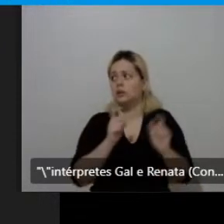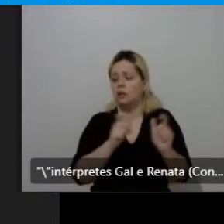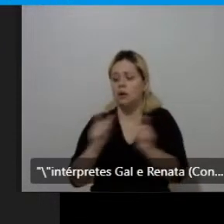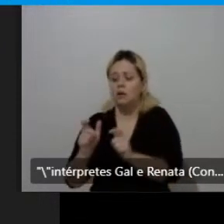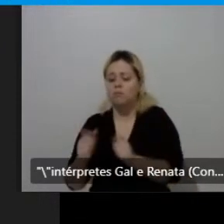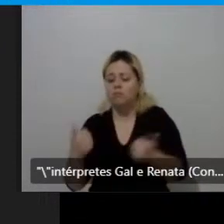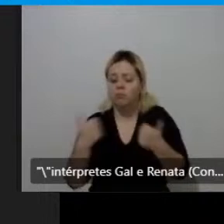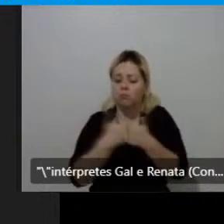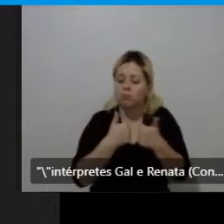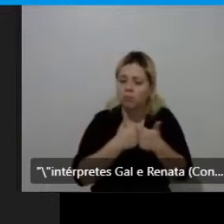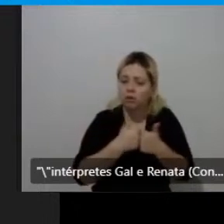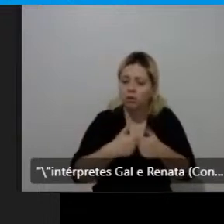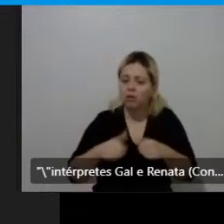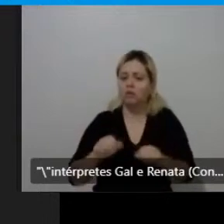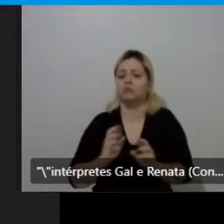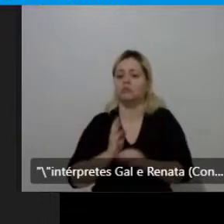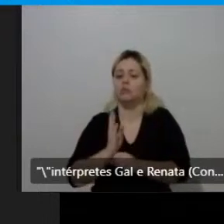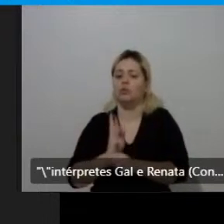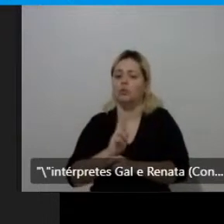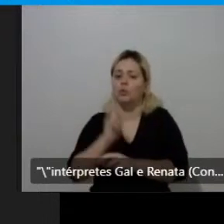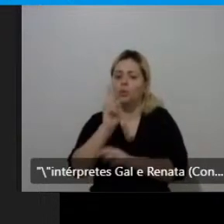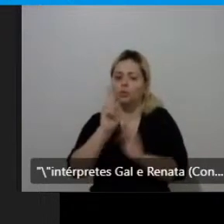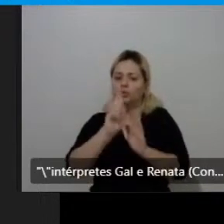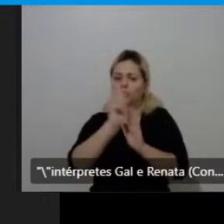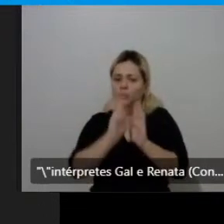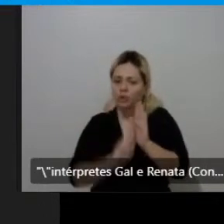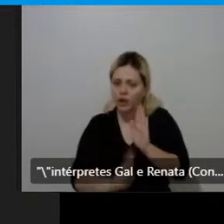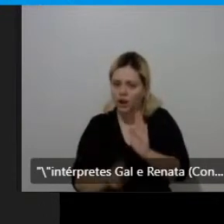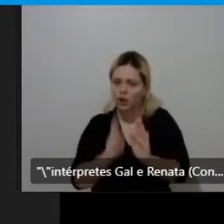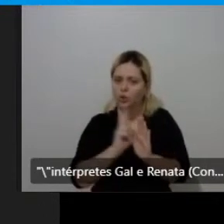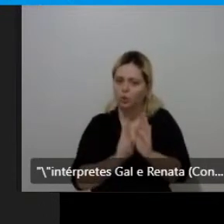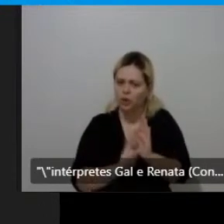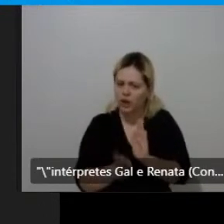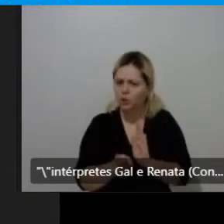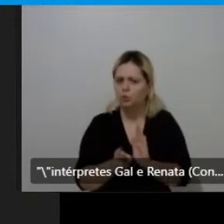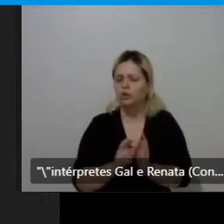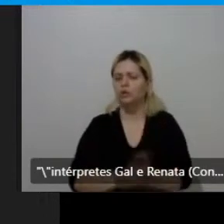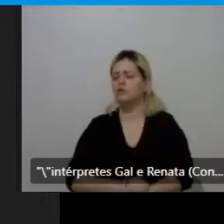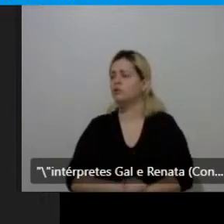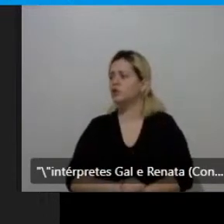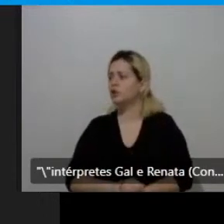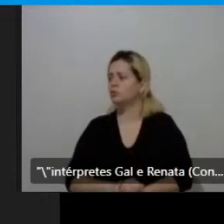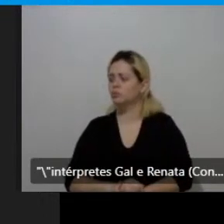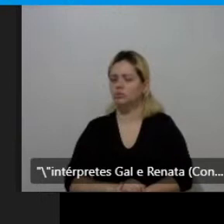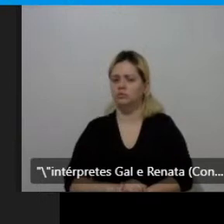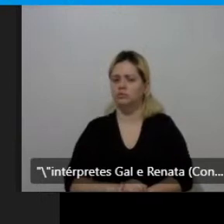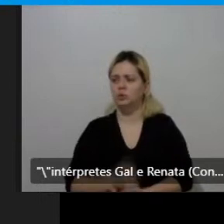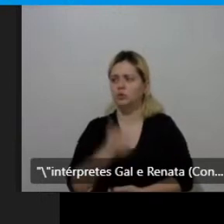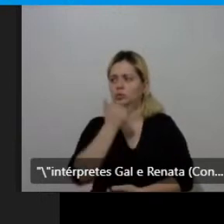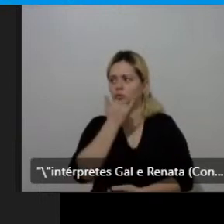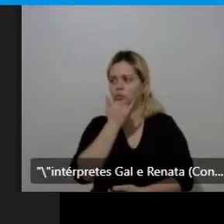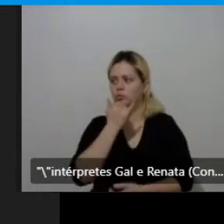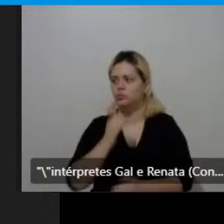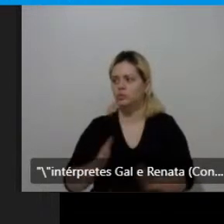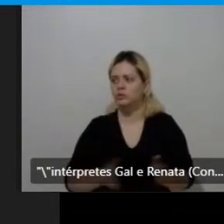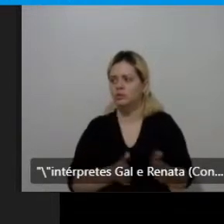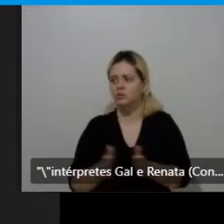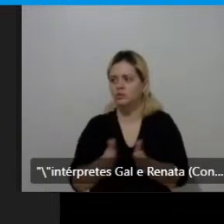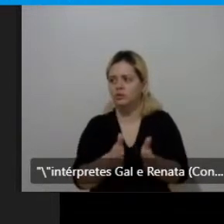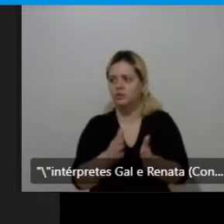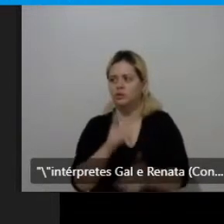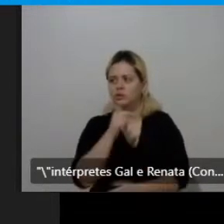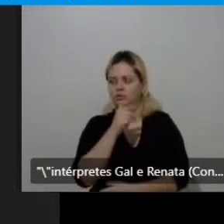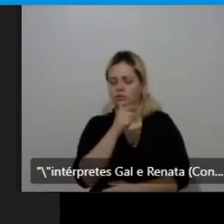território, com o meio ambiente, que é passada de geração em geração e, por isso, tem direitos territoriais específicos, segundo o nosso marco